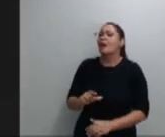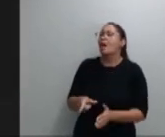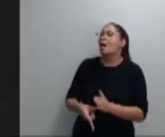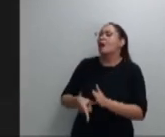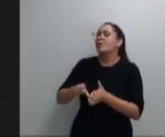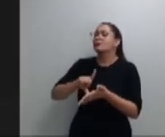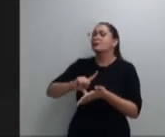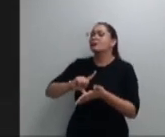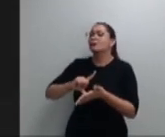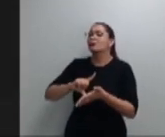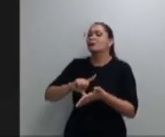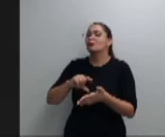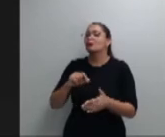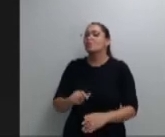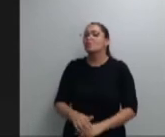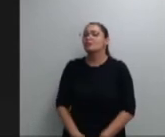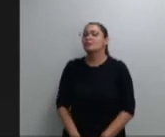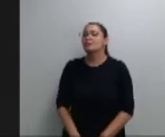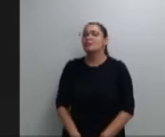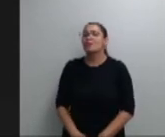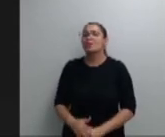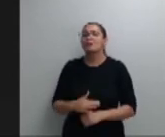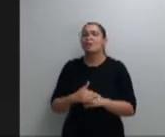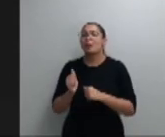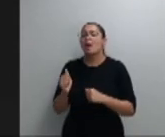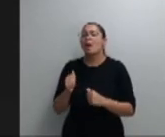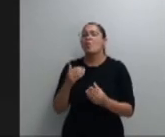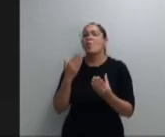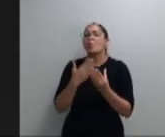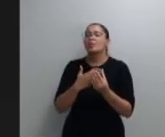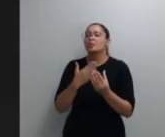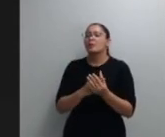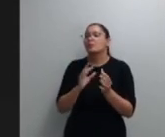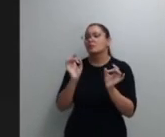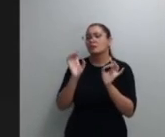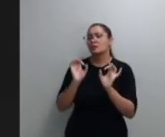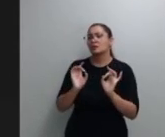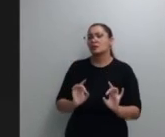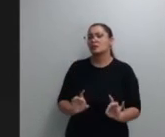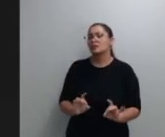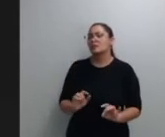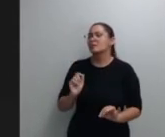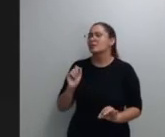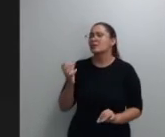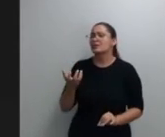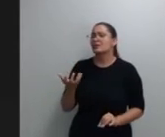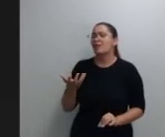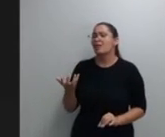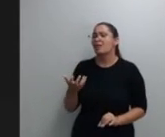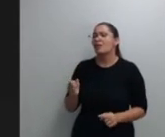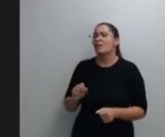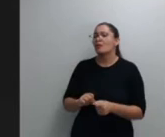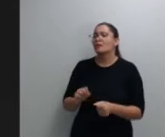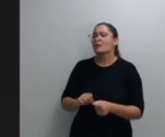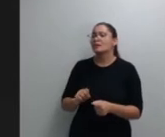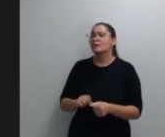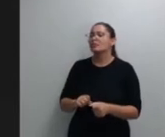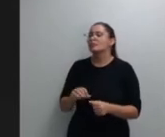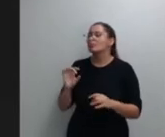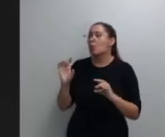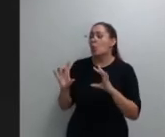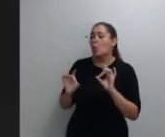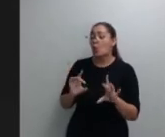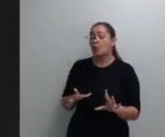no caso chamar processos prioritários se pretendem fazer mais algum destaque porque não